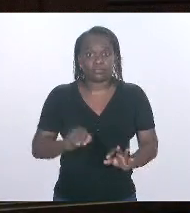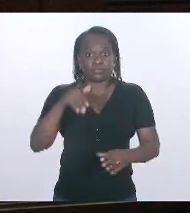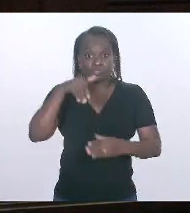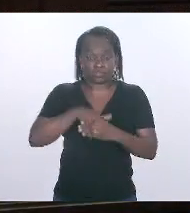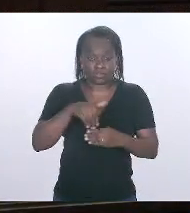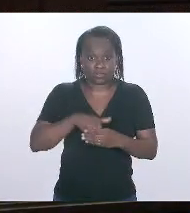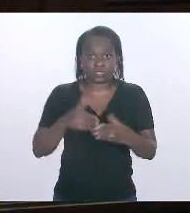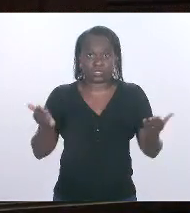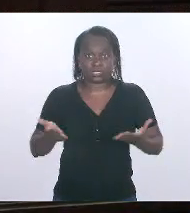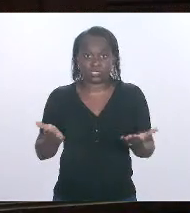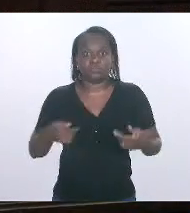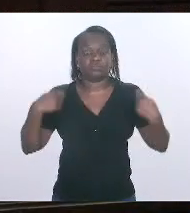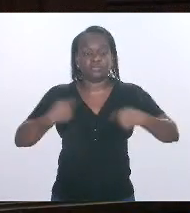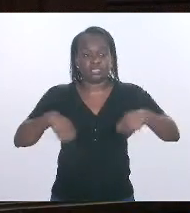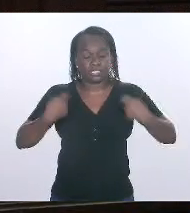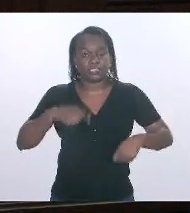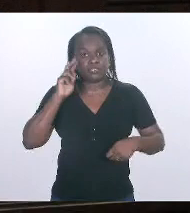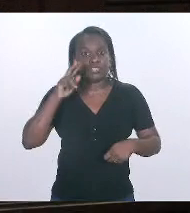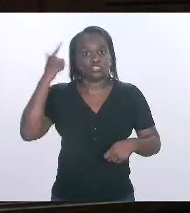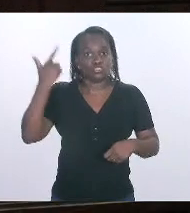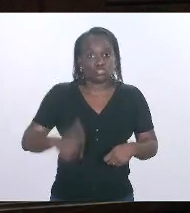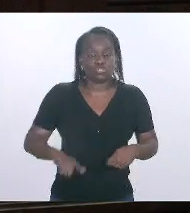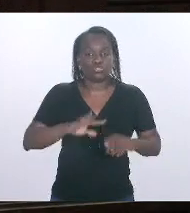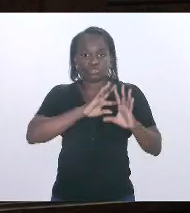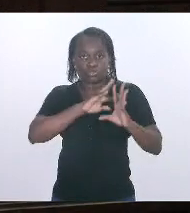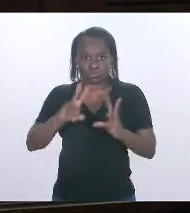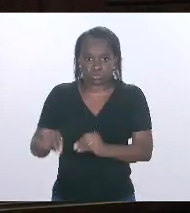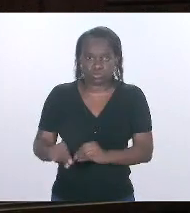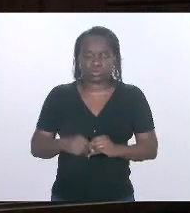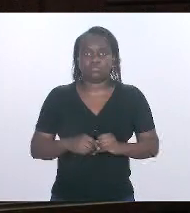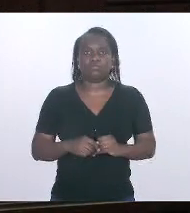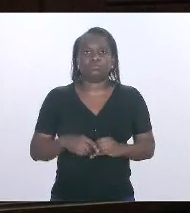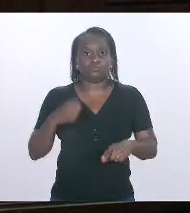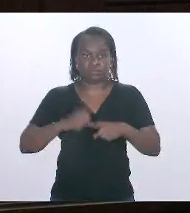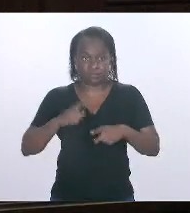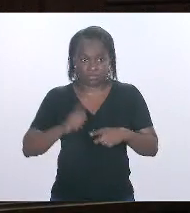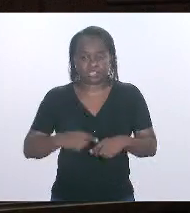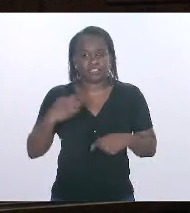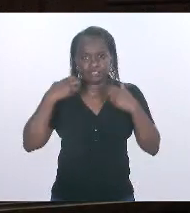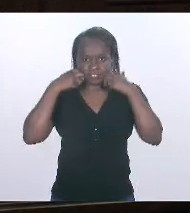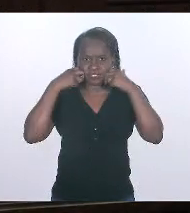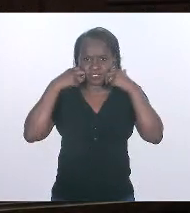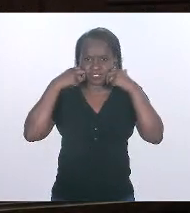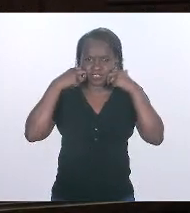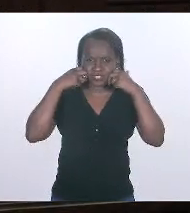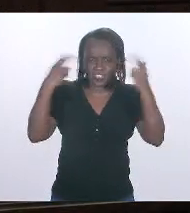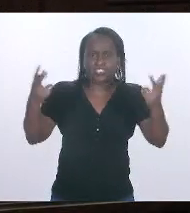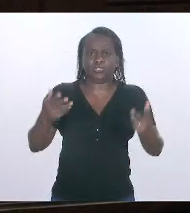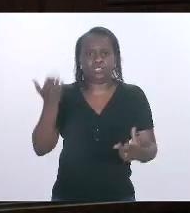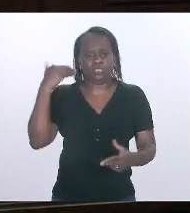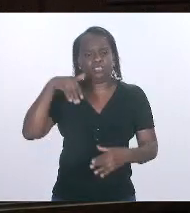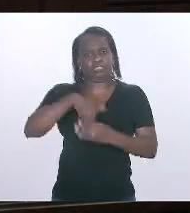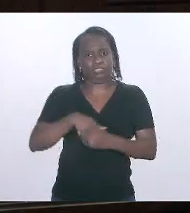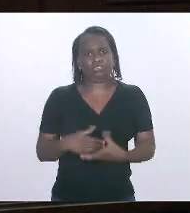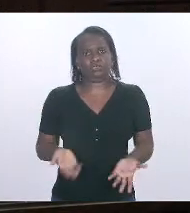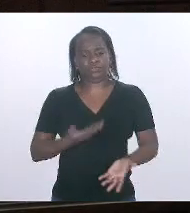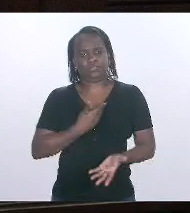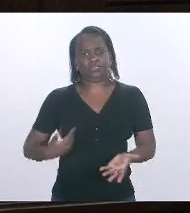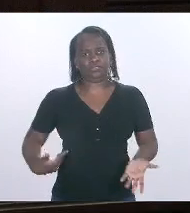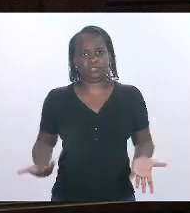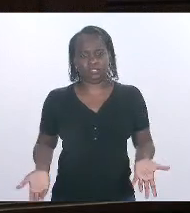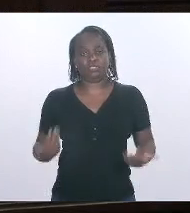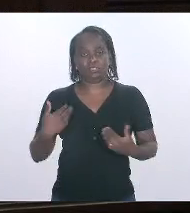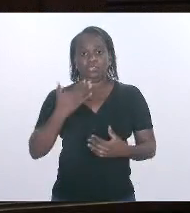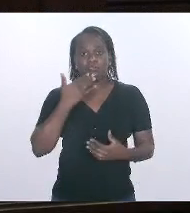eleição merece ser revista em todos os segmentos, porque foi uma vergonha a última eleição. Senhor governador,